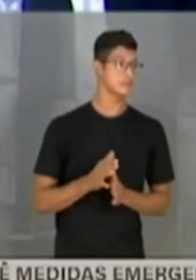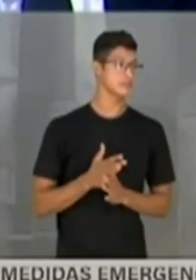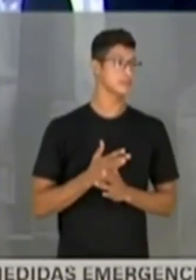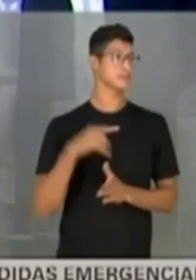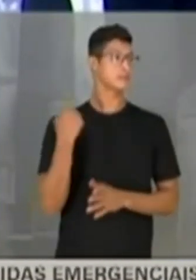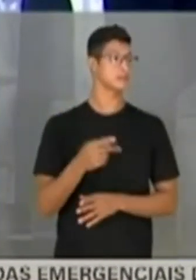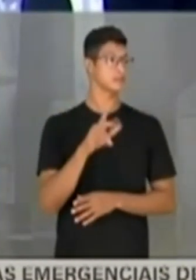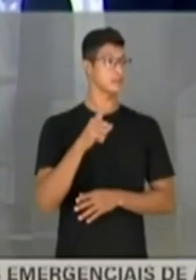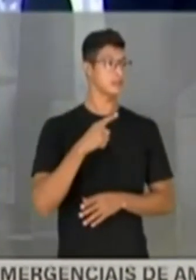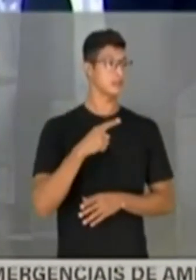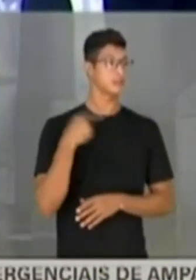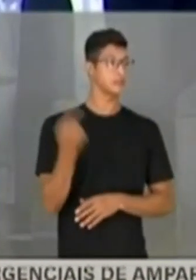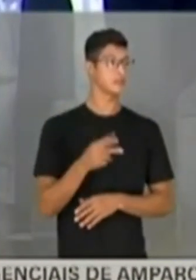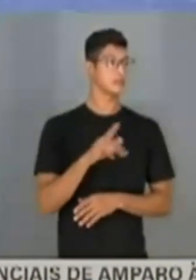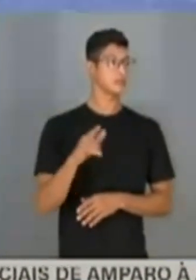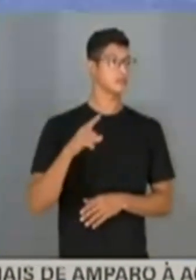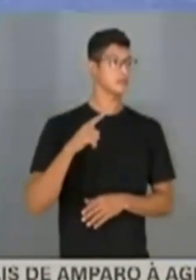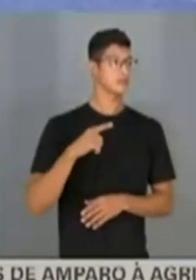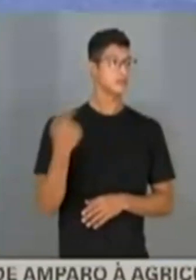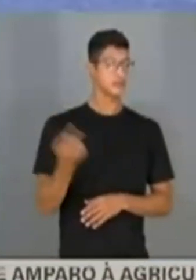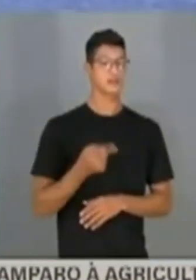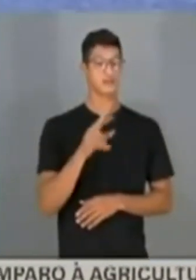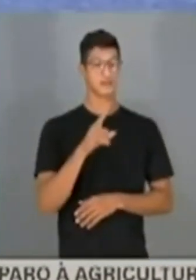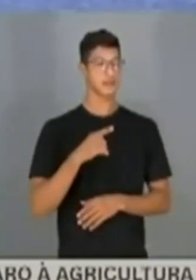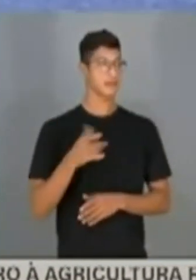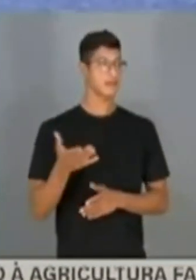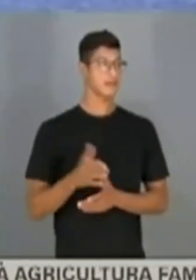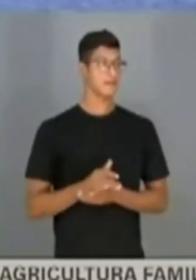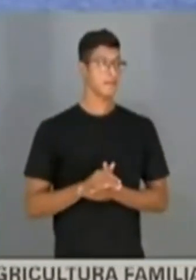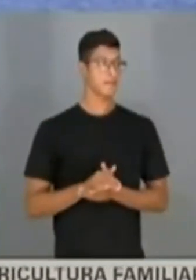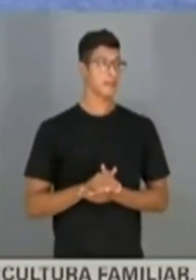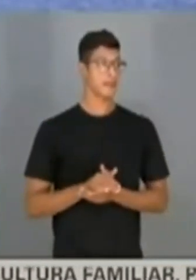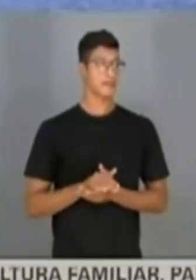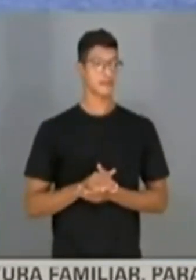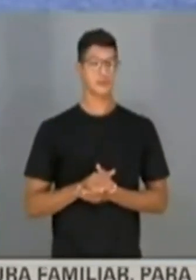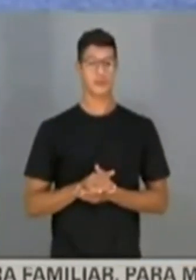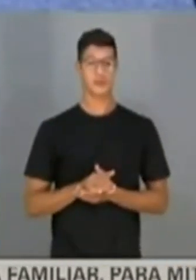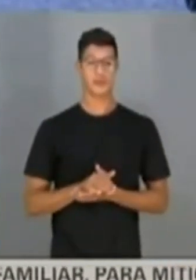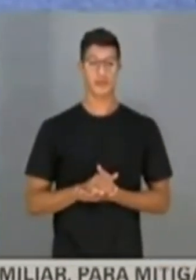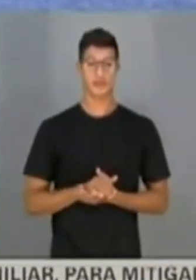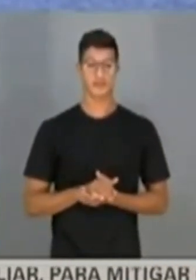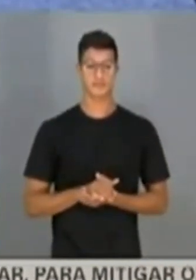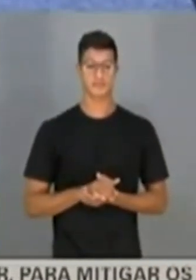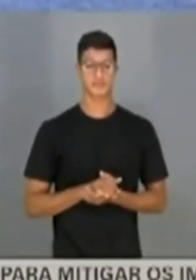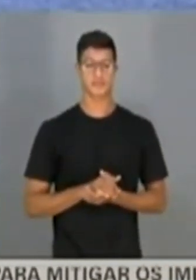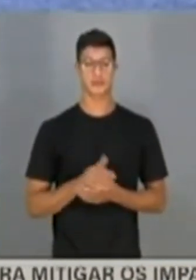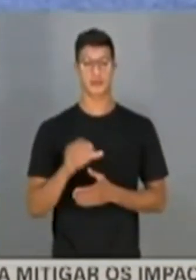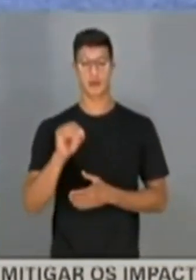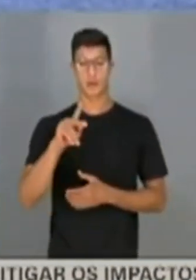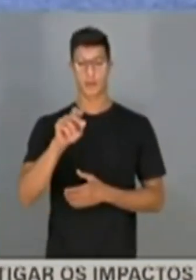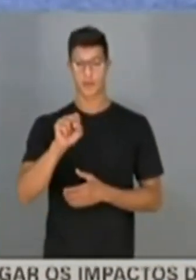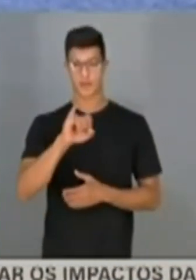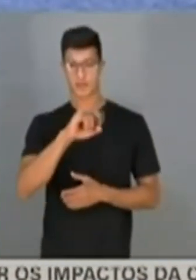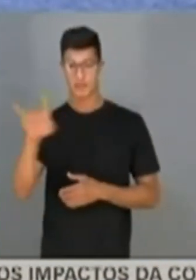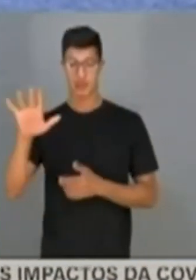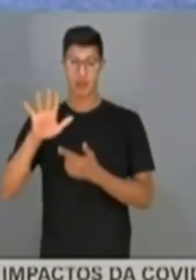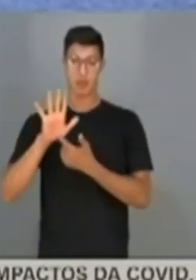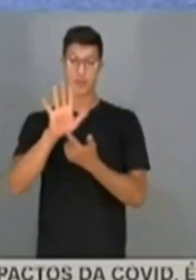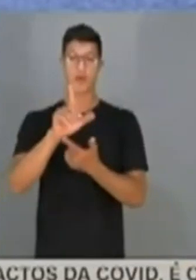Mas o que é uma narrativa? A oposição aponta